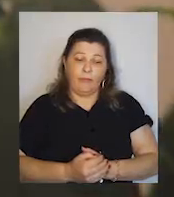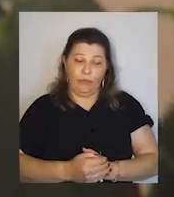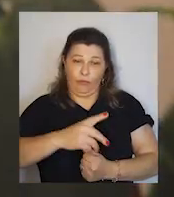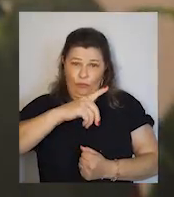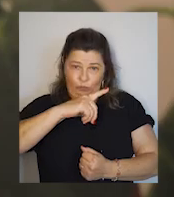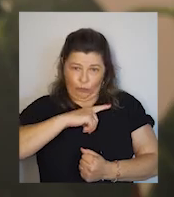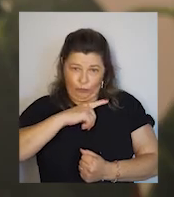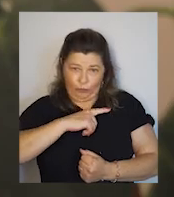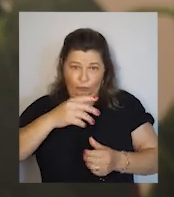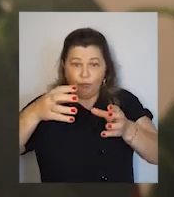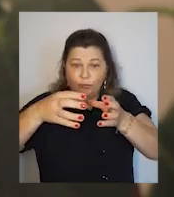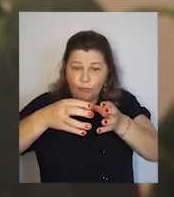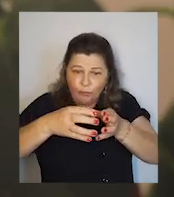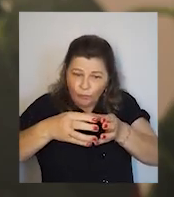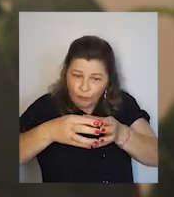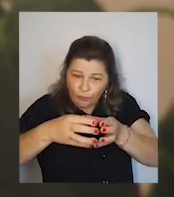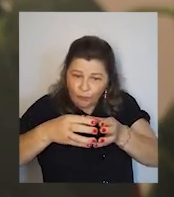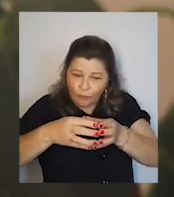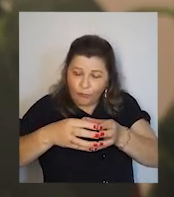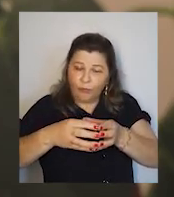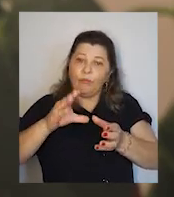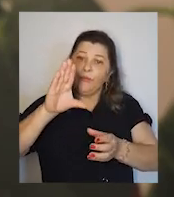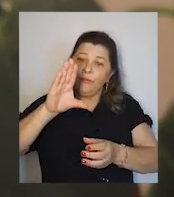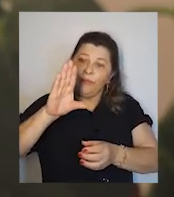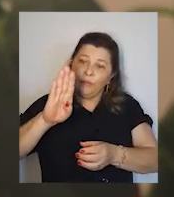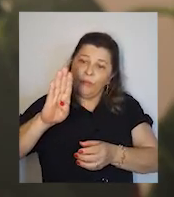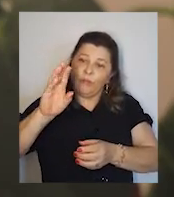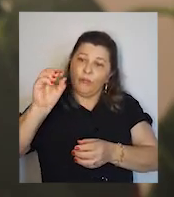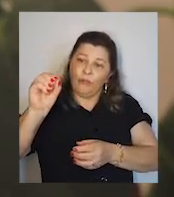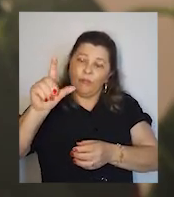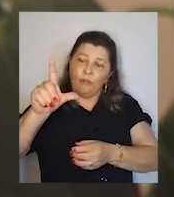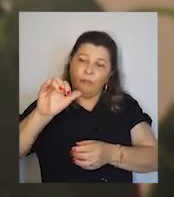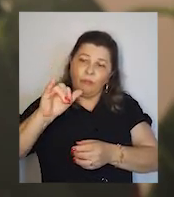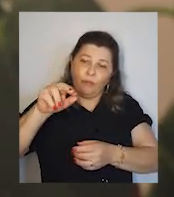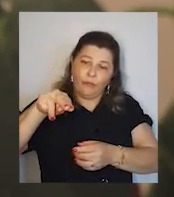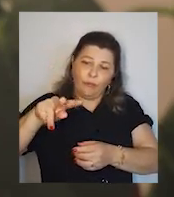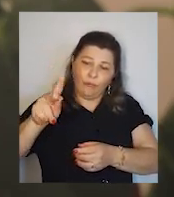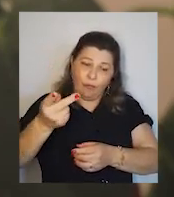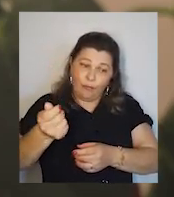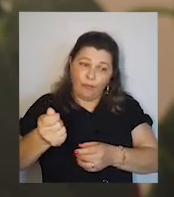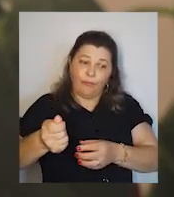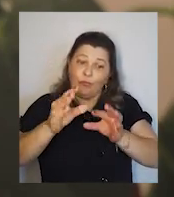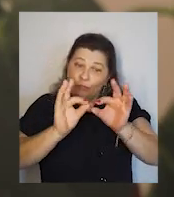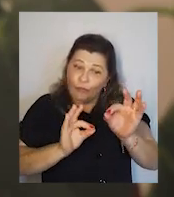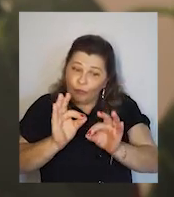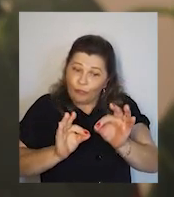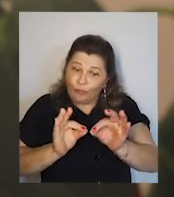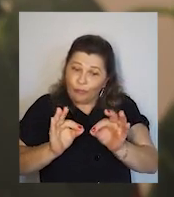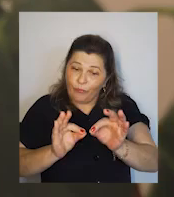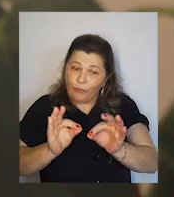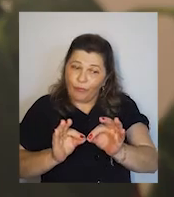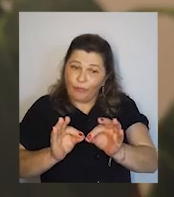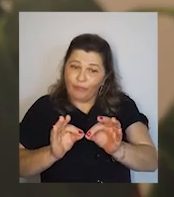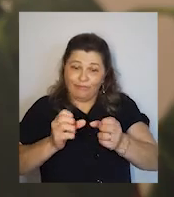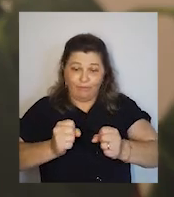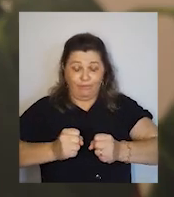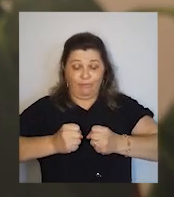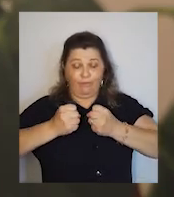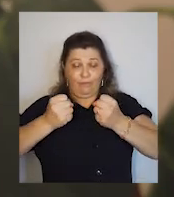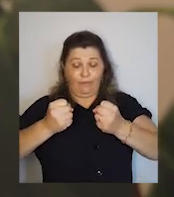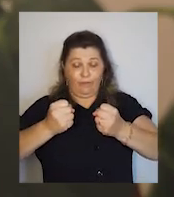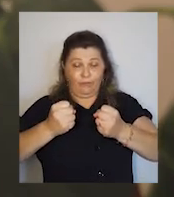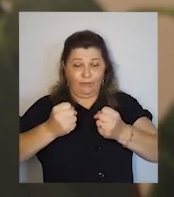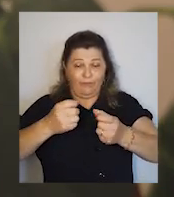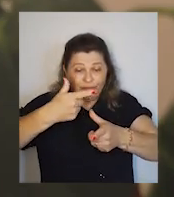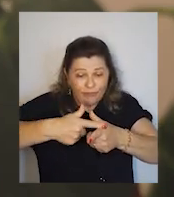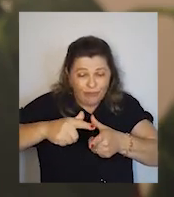O Clube do Bolinha foi um espaço formador dessa segurança para os momentos de crise. Nós sabemos